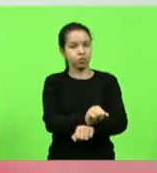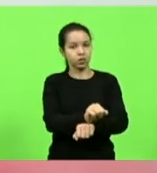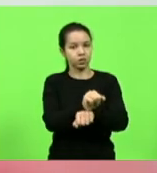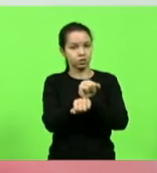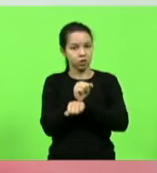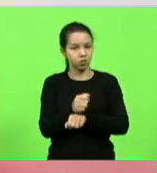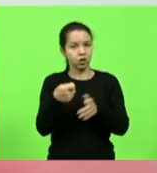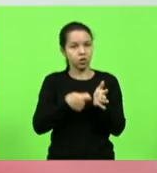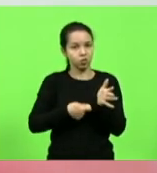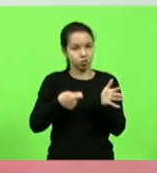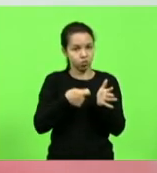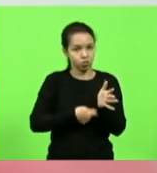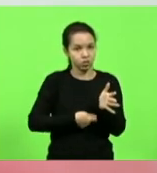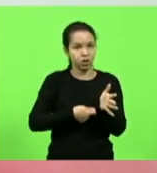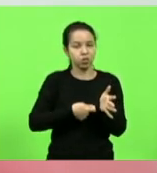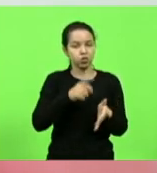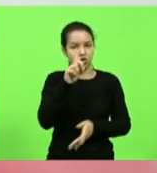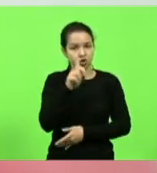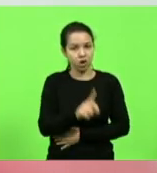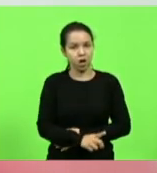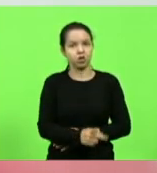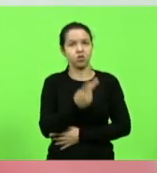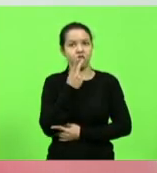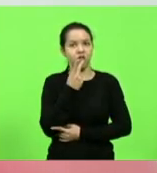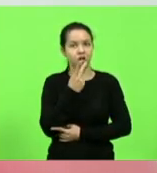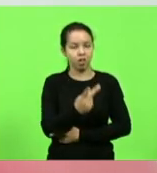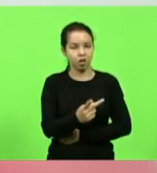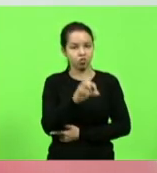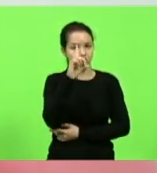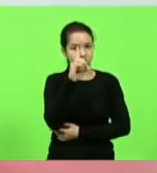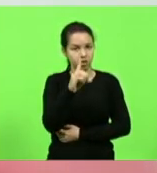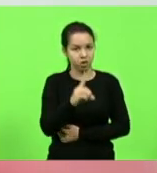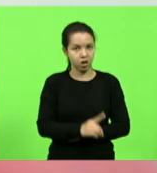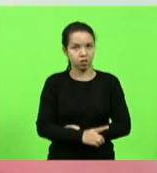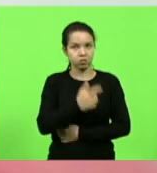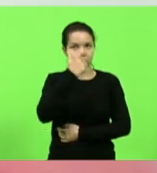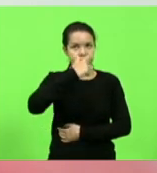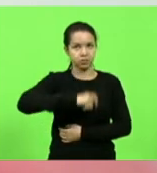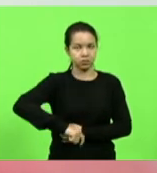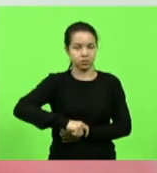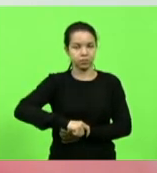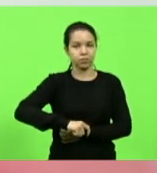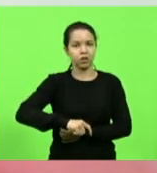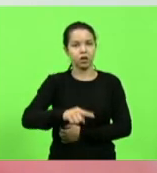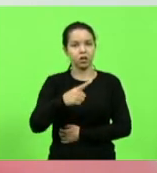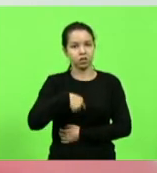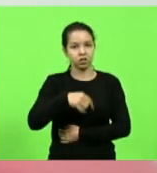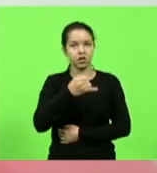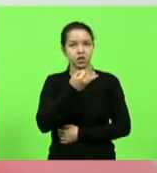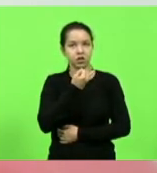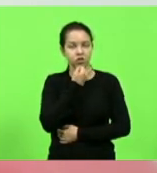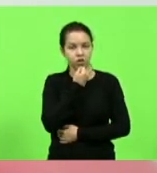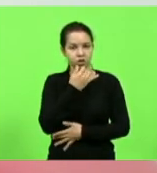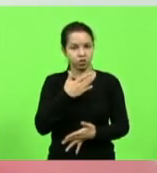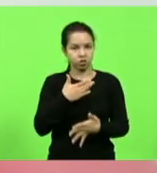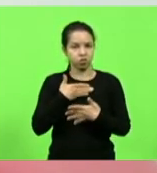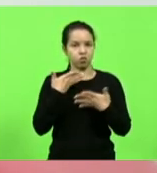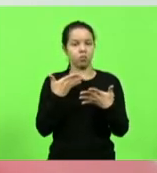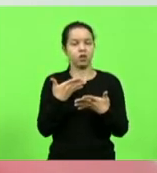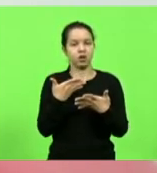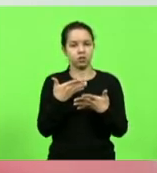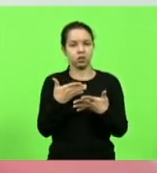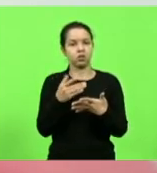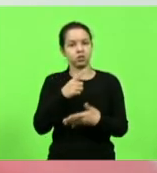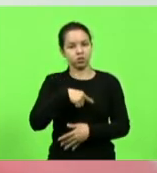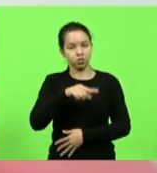do direito de ser. É com imensa tristeza, pouca surpresa e nenhuma apatia que